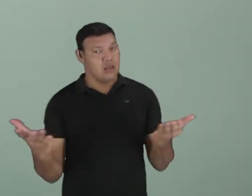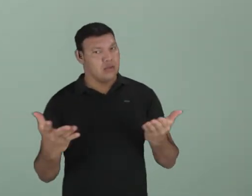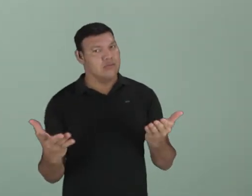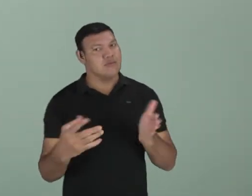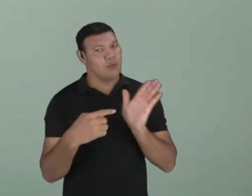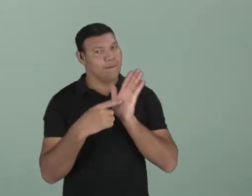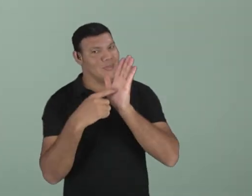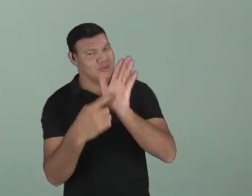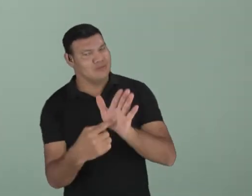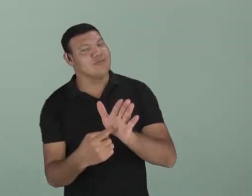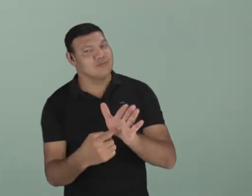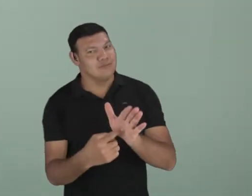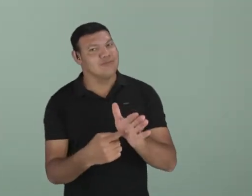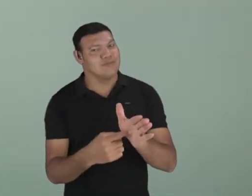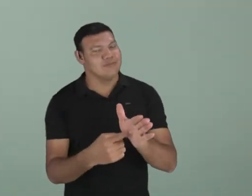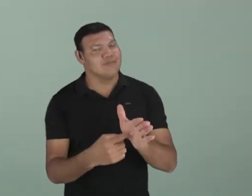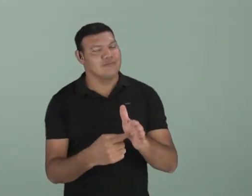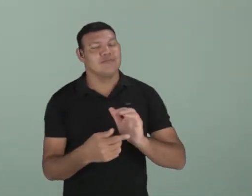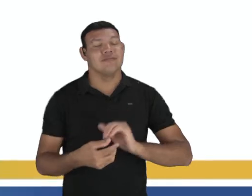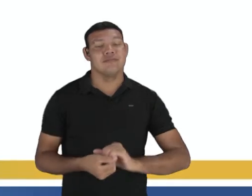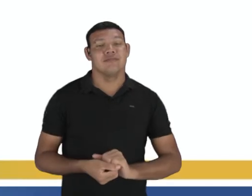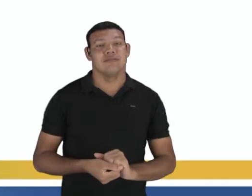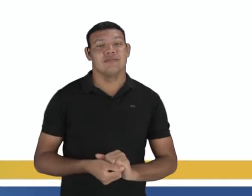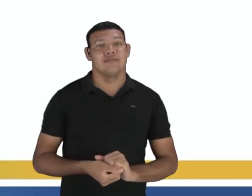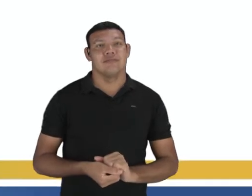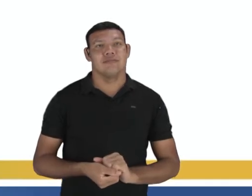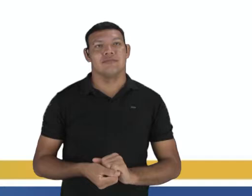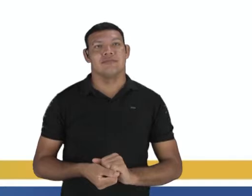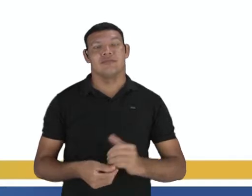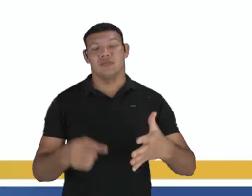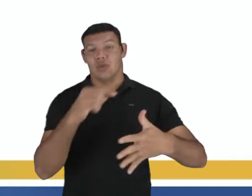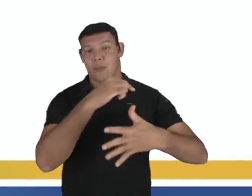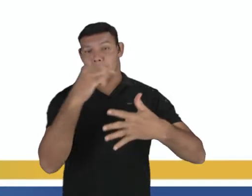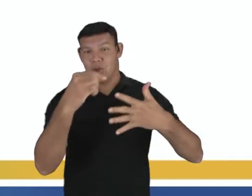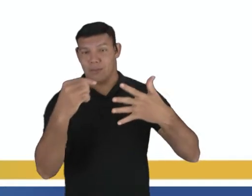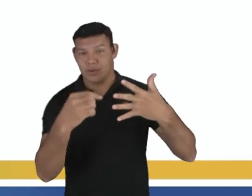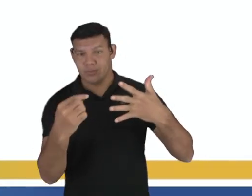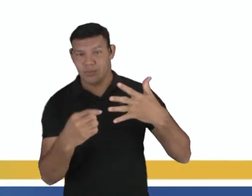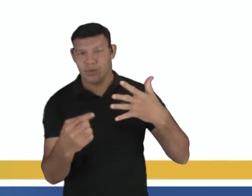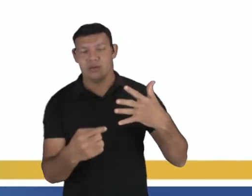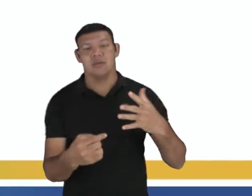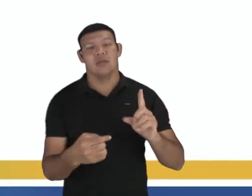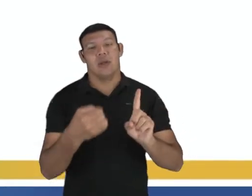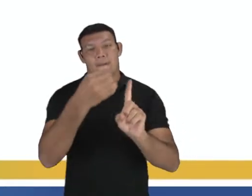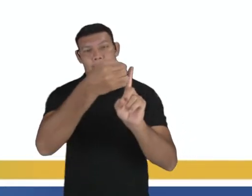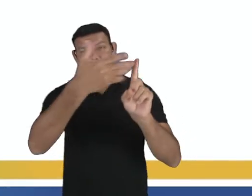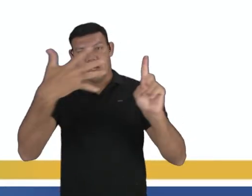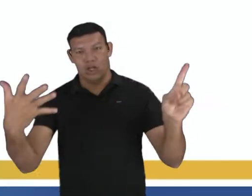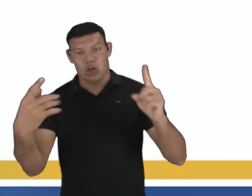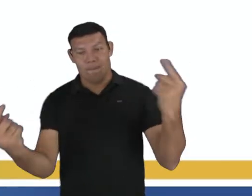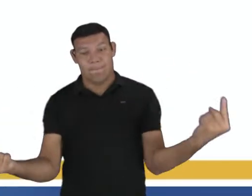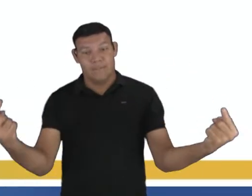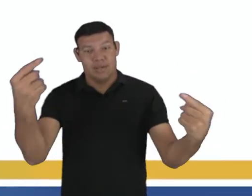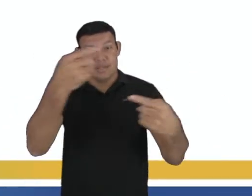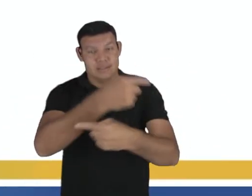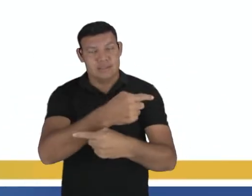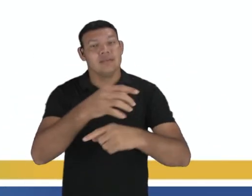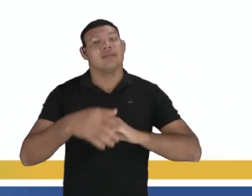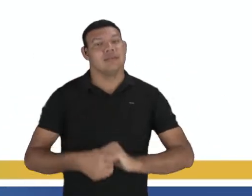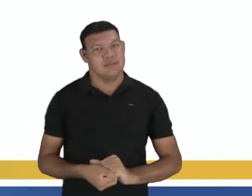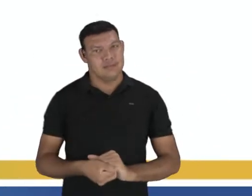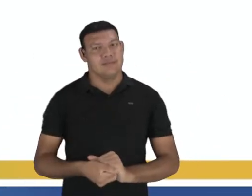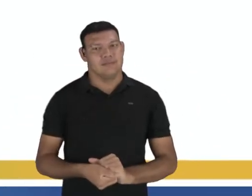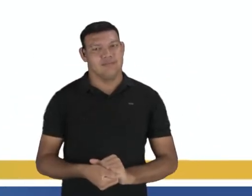desses operadores. Primeiro, operadores de oposição são aqueles que interligam ideias que